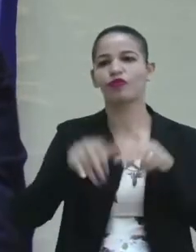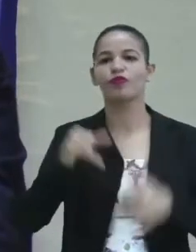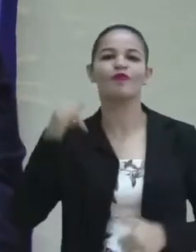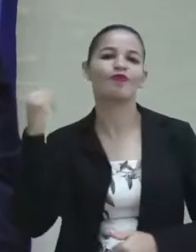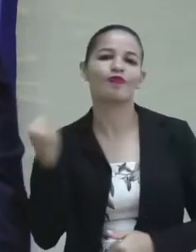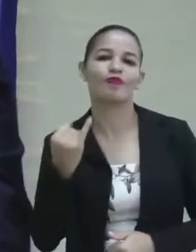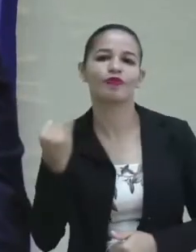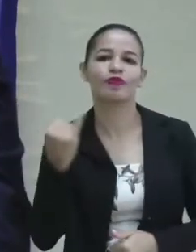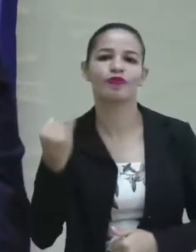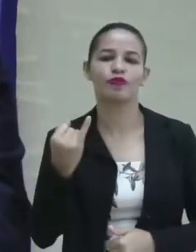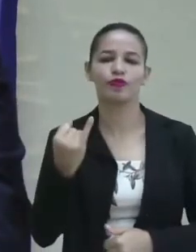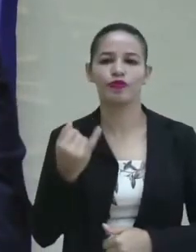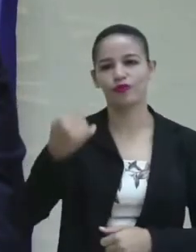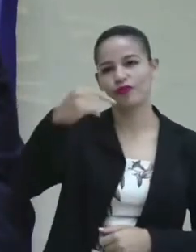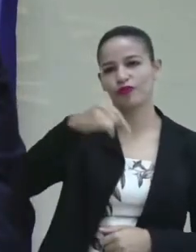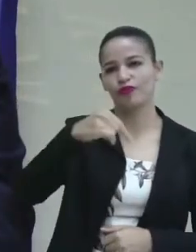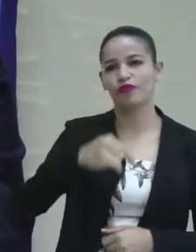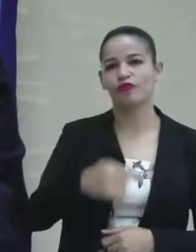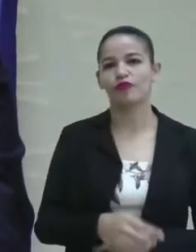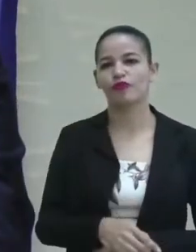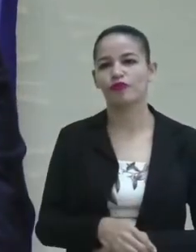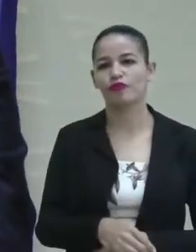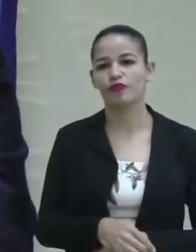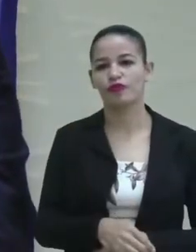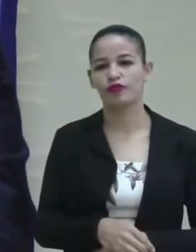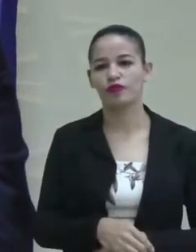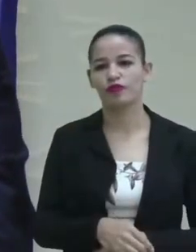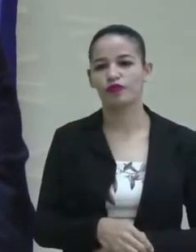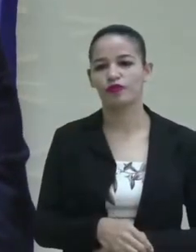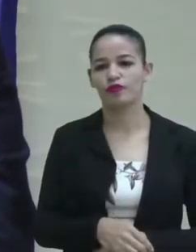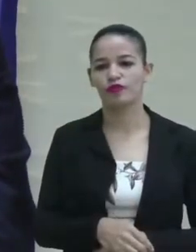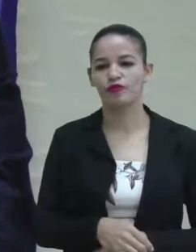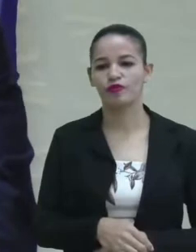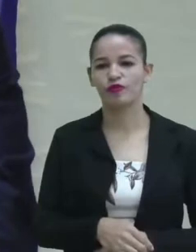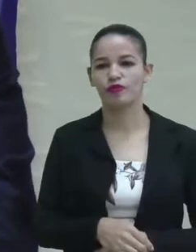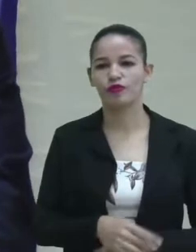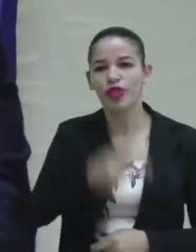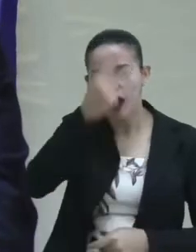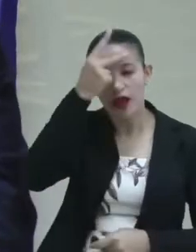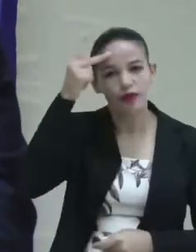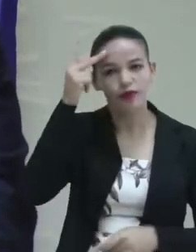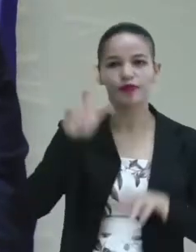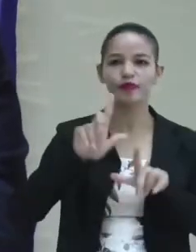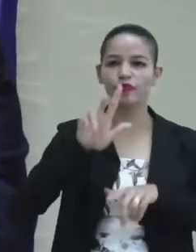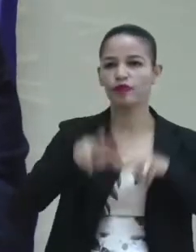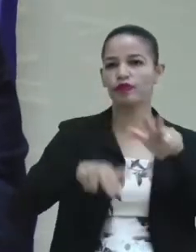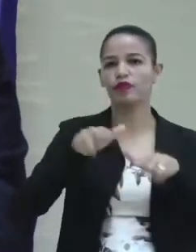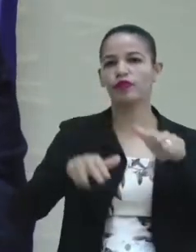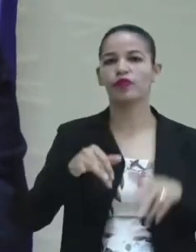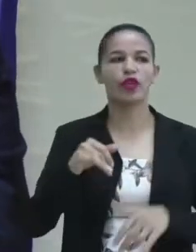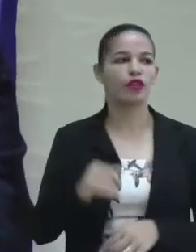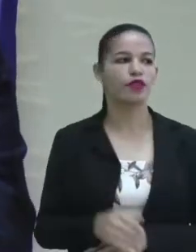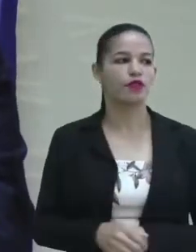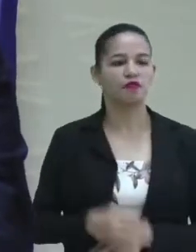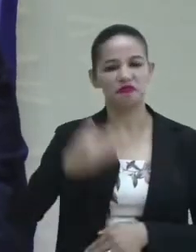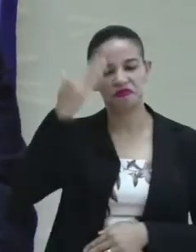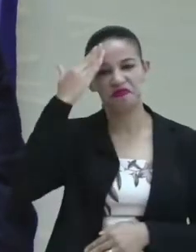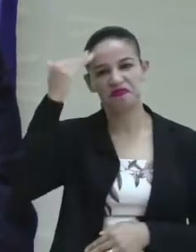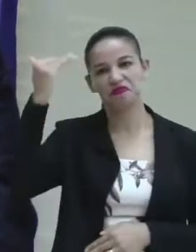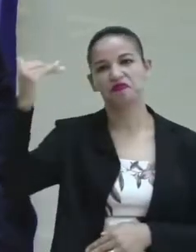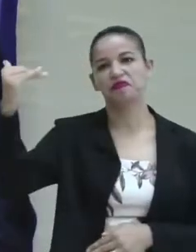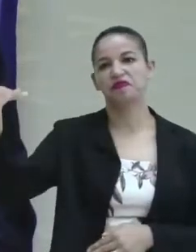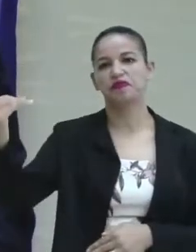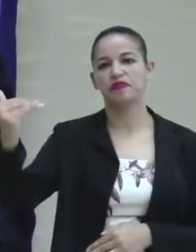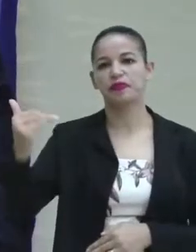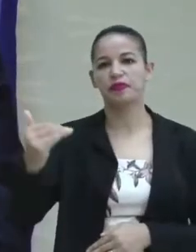importantes, e de uma certa forma, sendo um São Bentense que, com o seu sucesso, né, honra também a história desse